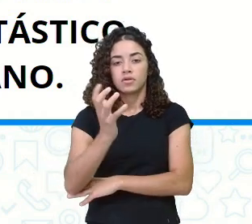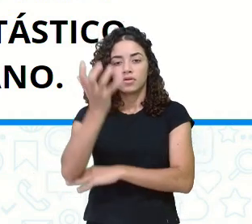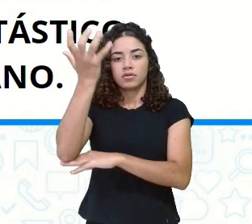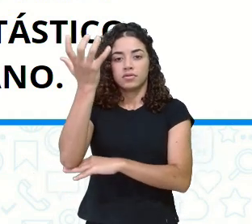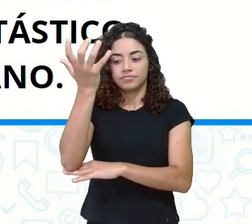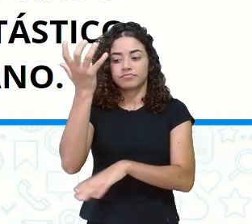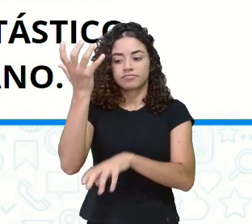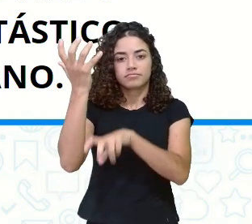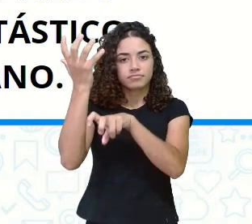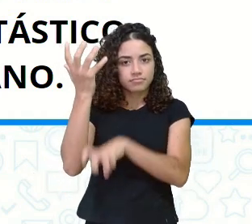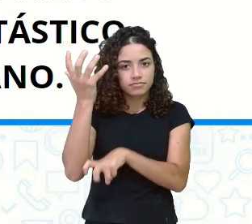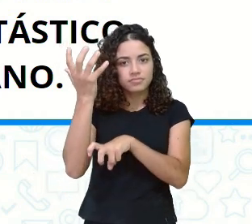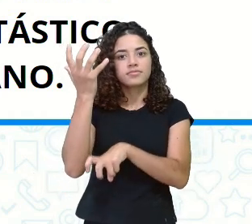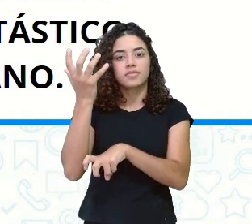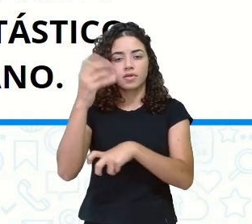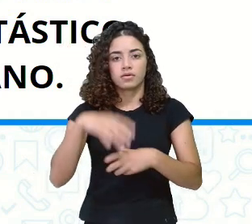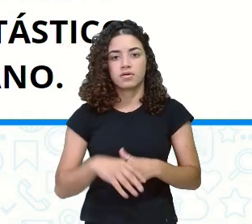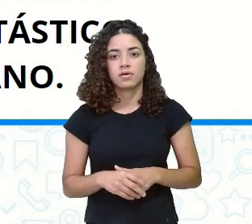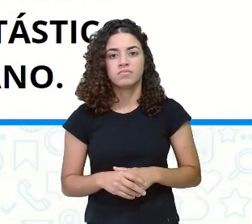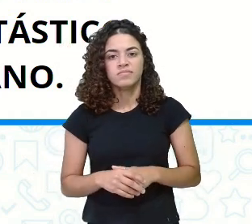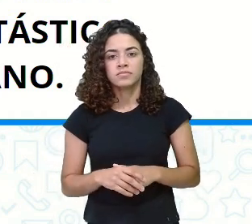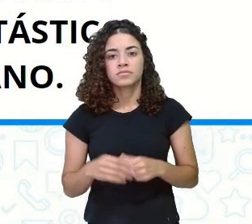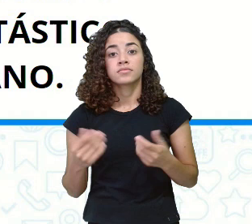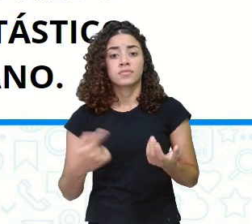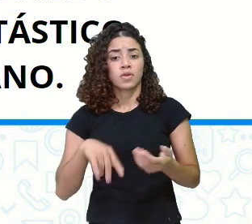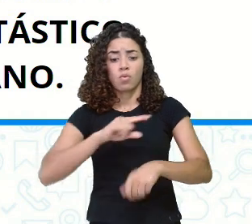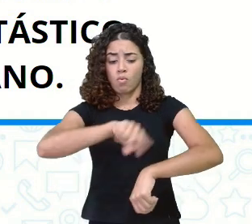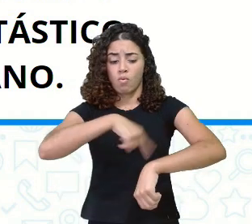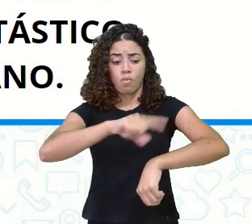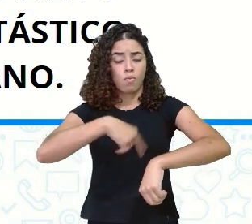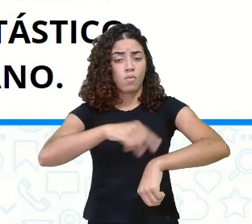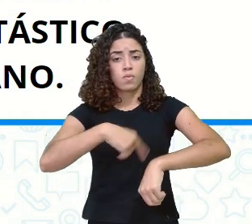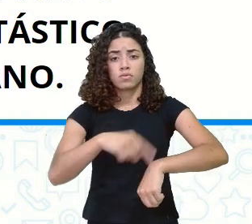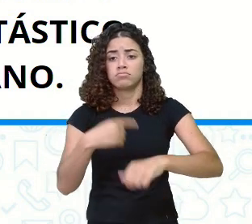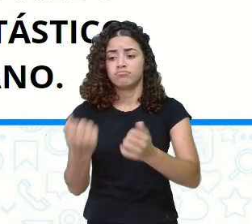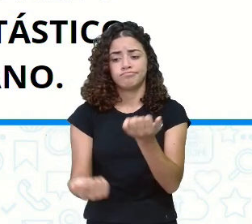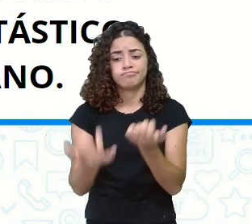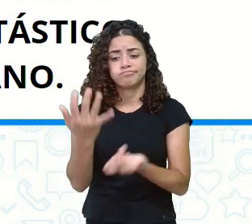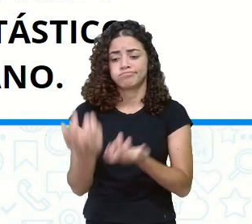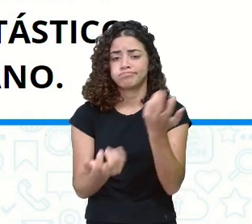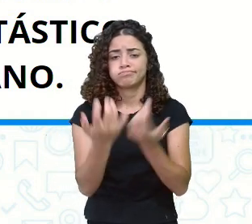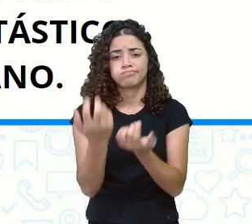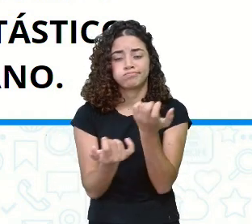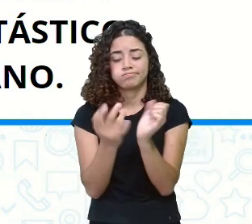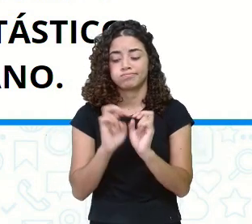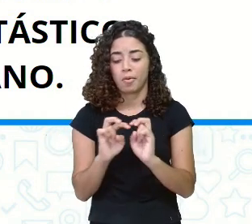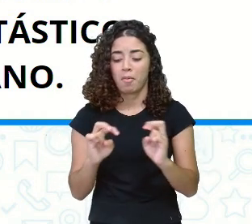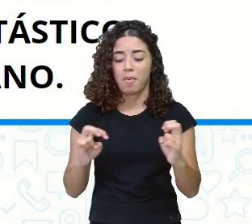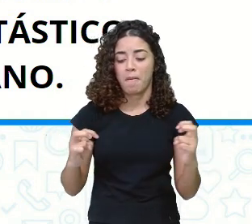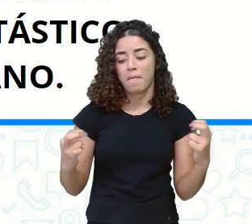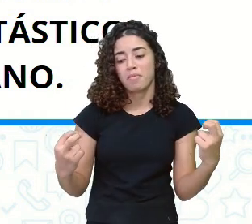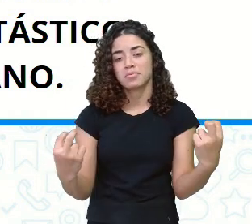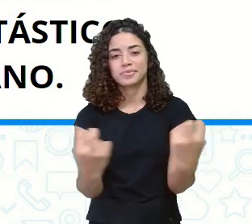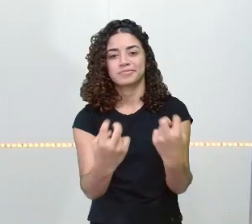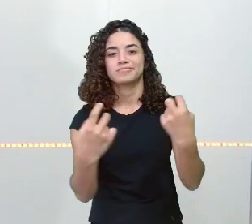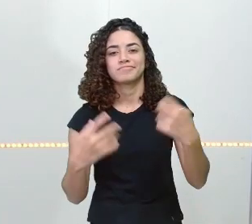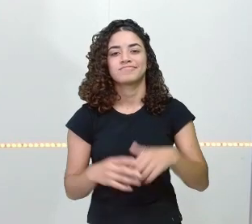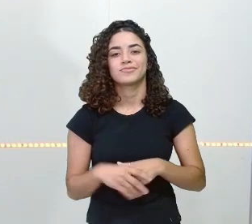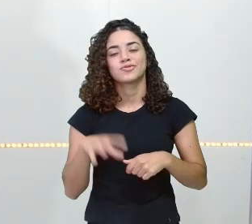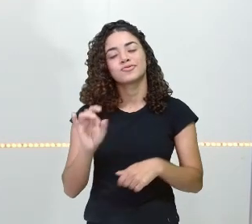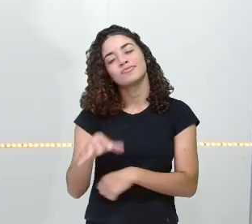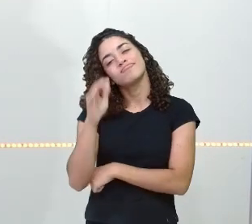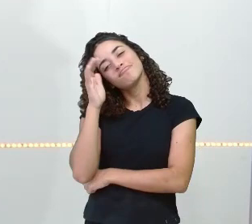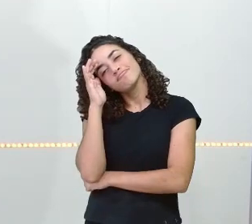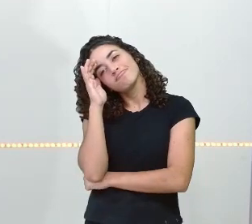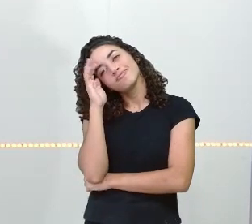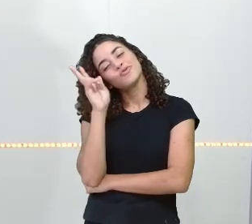árvores, ficavam lá sentados por horas e horas, faziam uma fogueira e ficavam todos em volta ali, só ouvindo